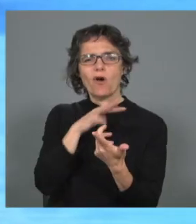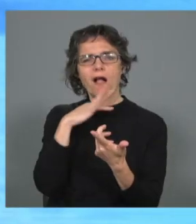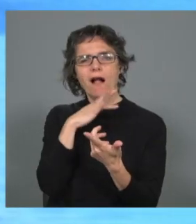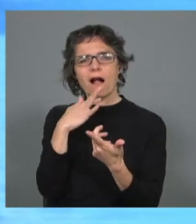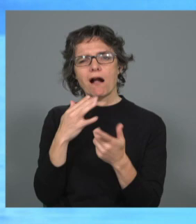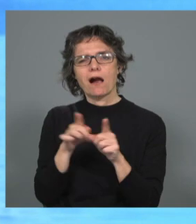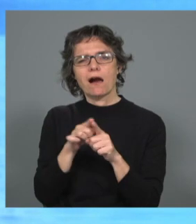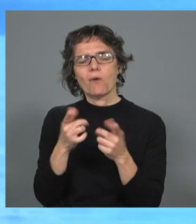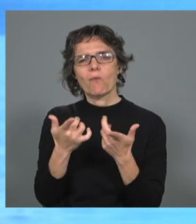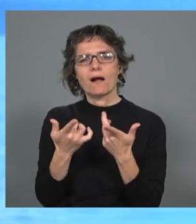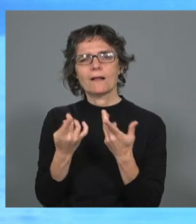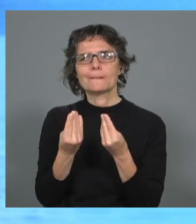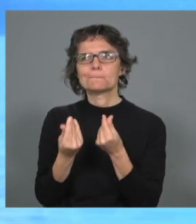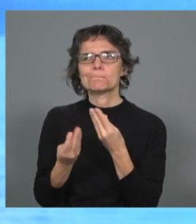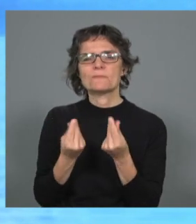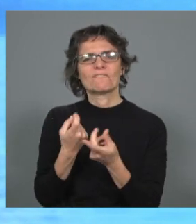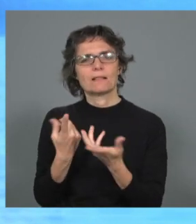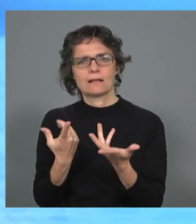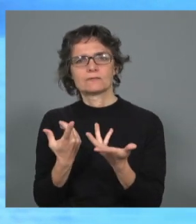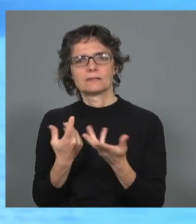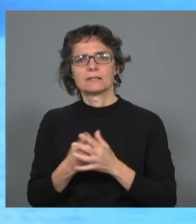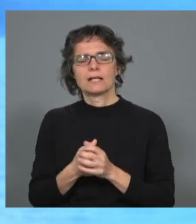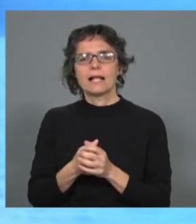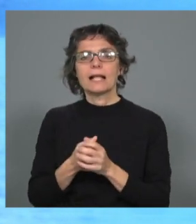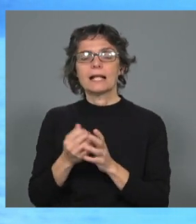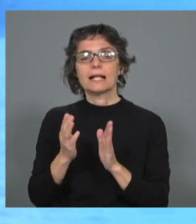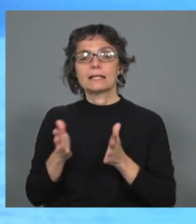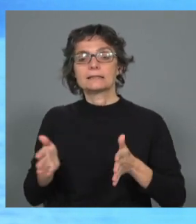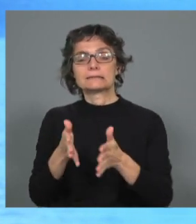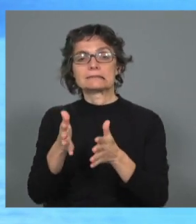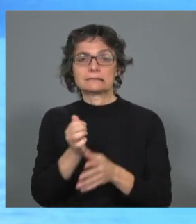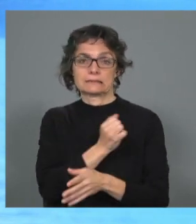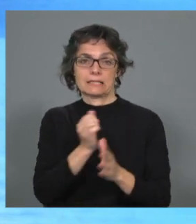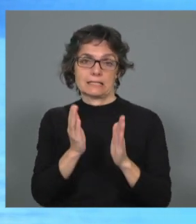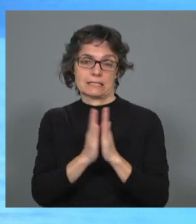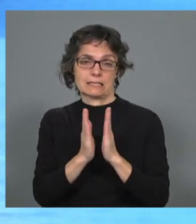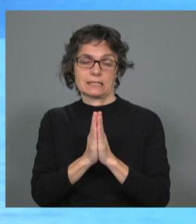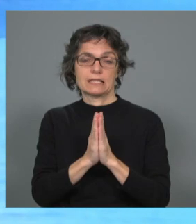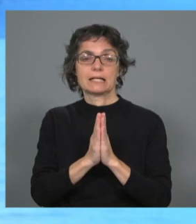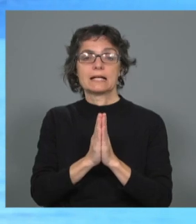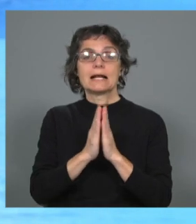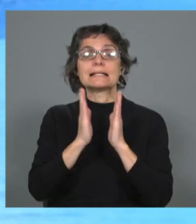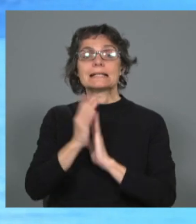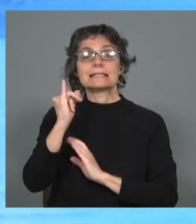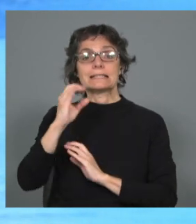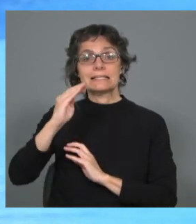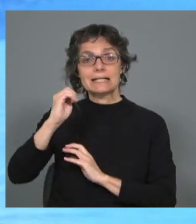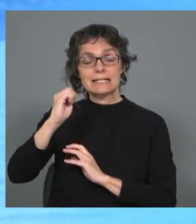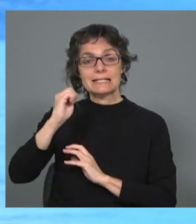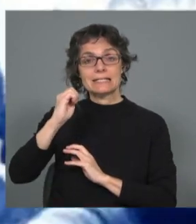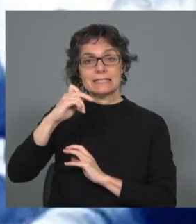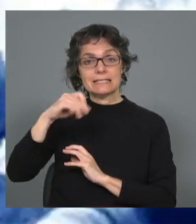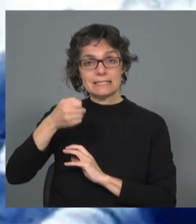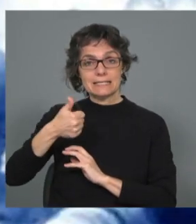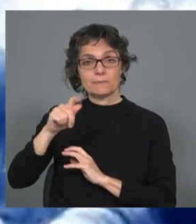não tendo este caminho em igreja, não é? E aí encontraram nesta paróquia de Lisboa, em Santa Isabel, um acolhimento que na